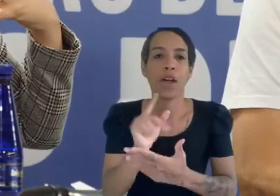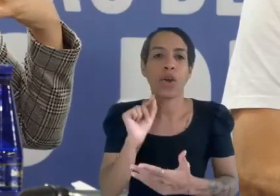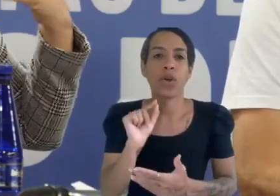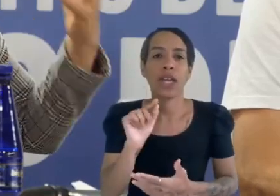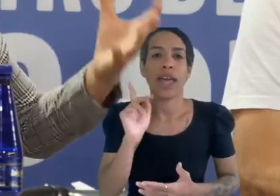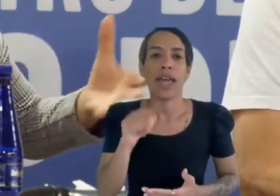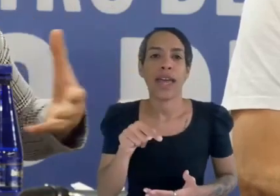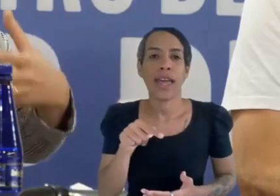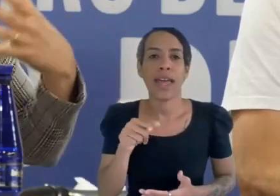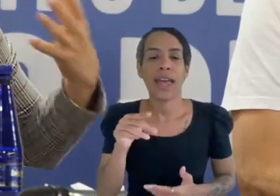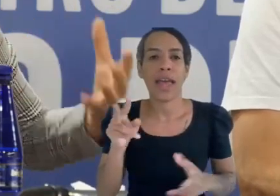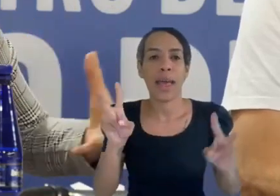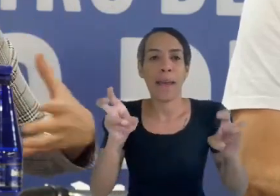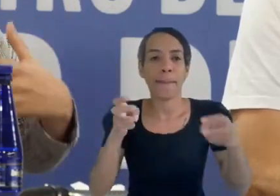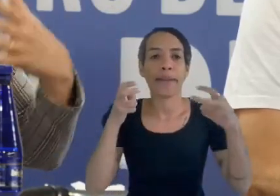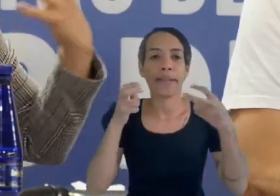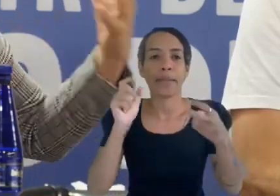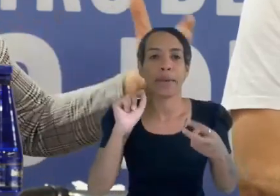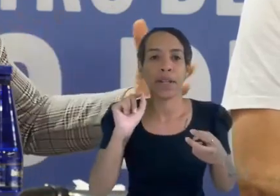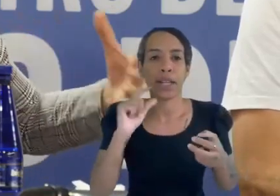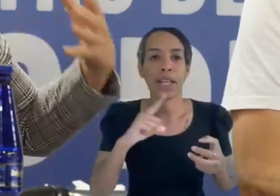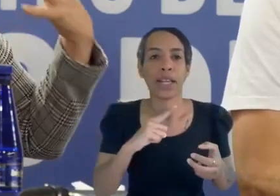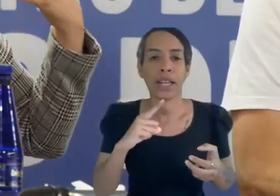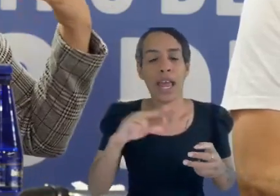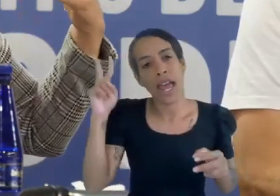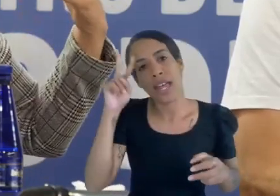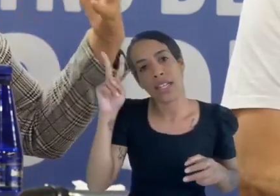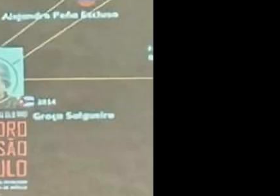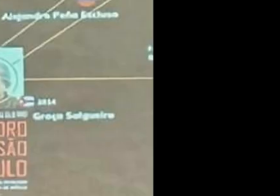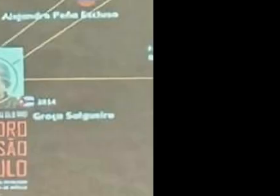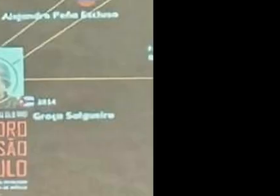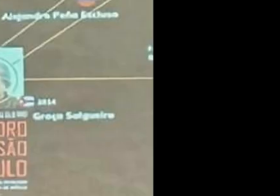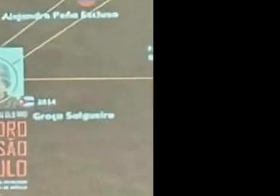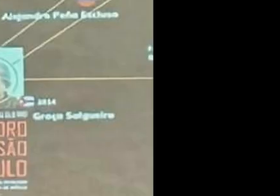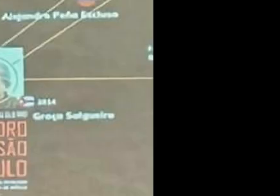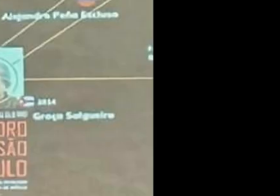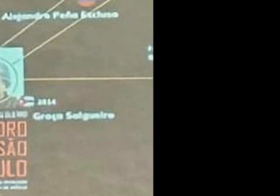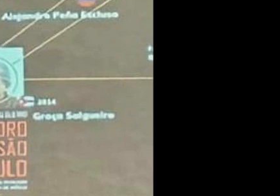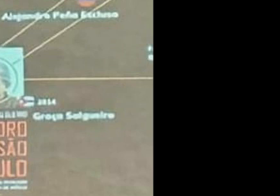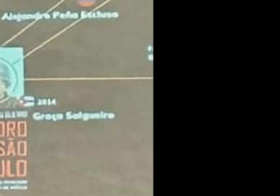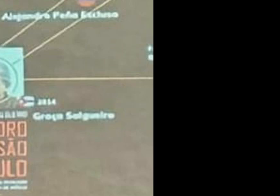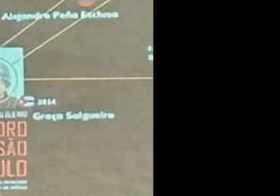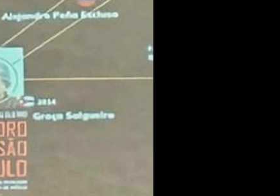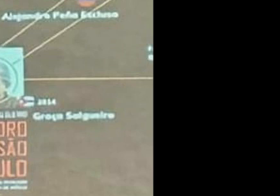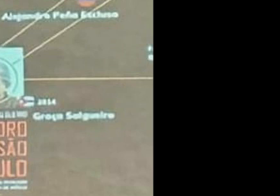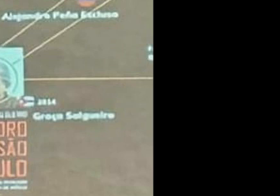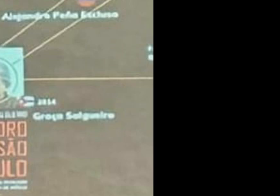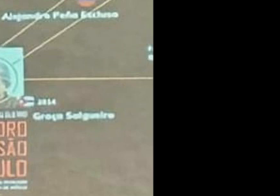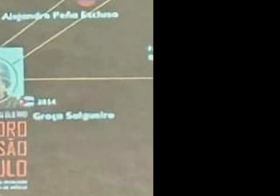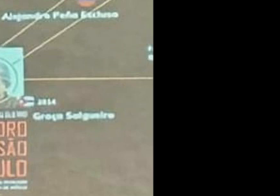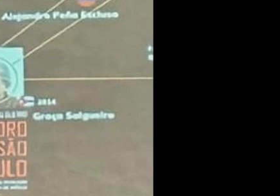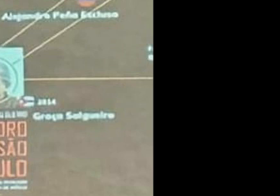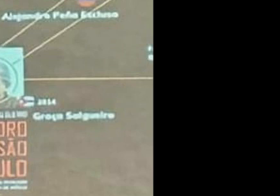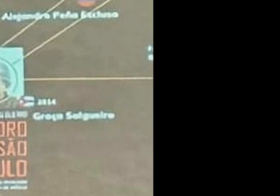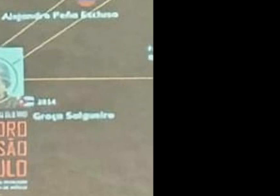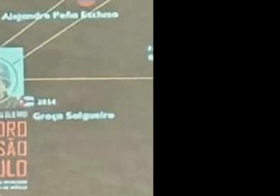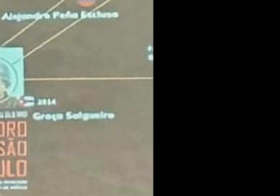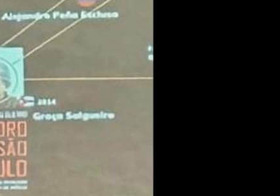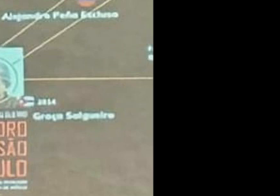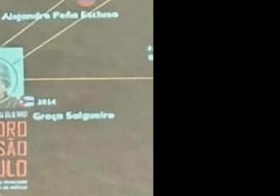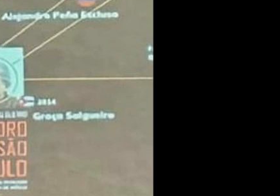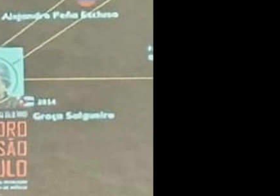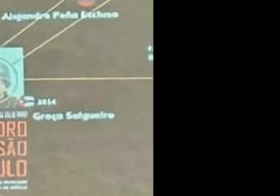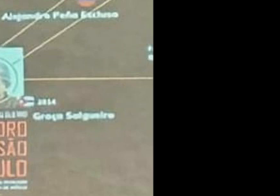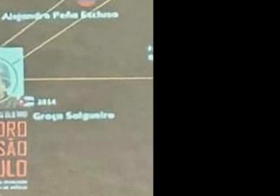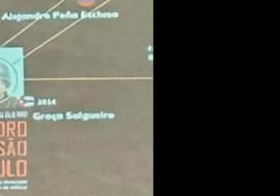a história Nessa versão deles nasce com o Alejandro eh exclusa o venezuelano e